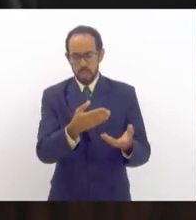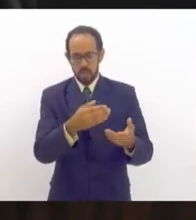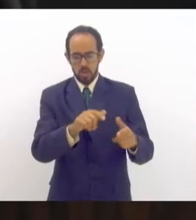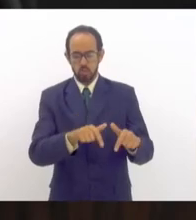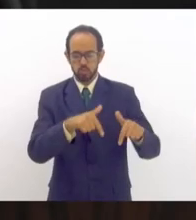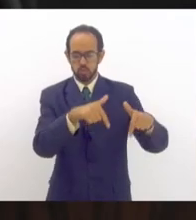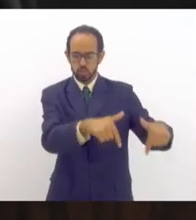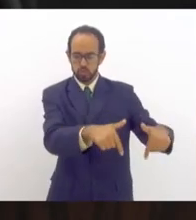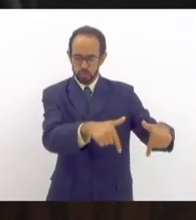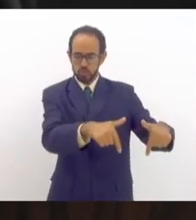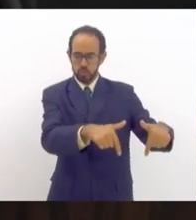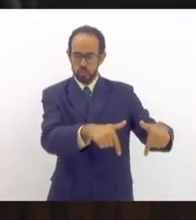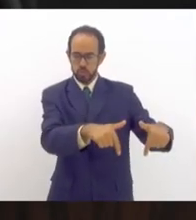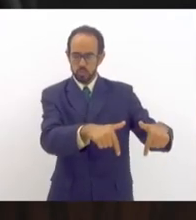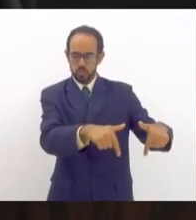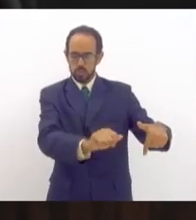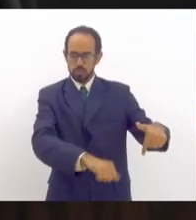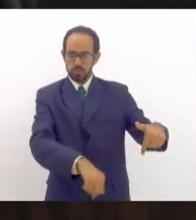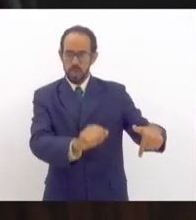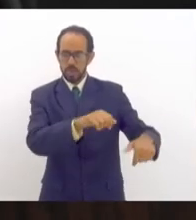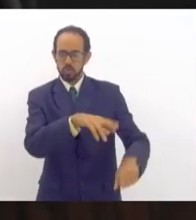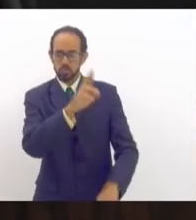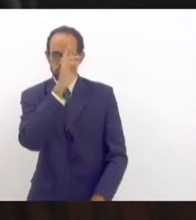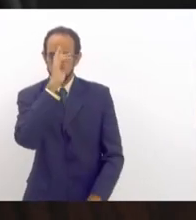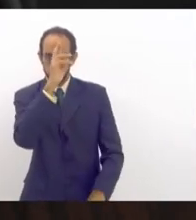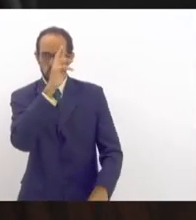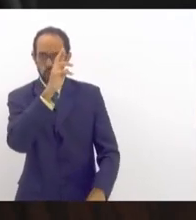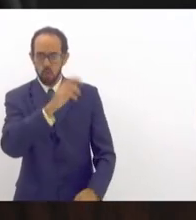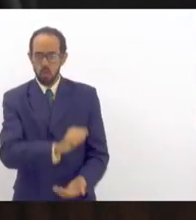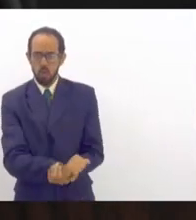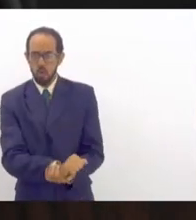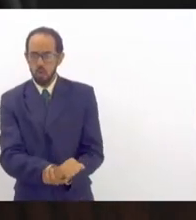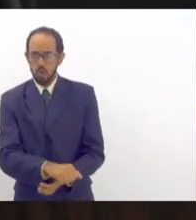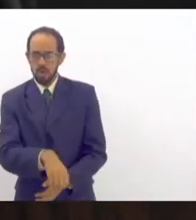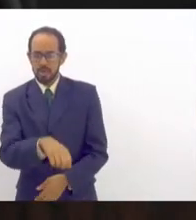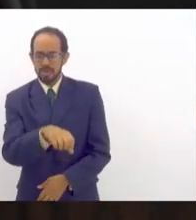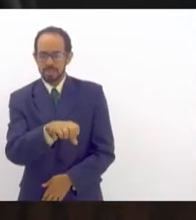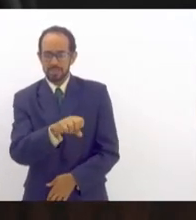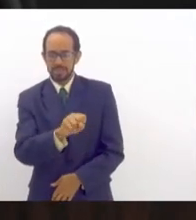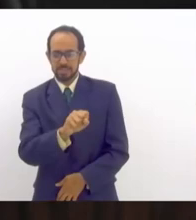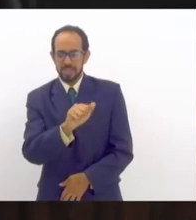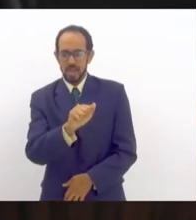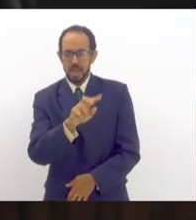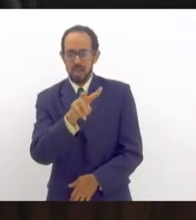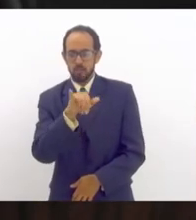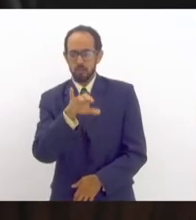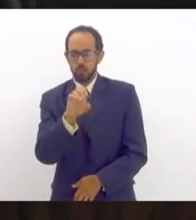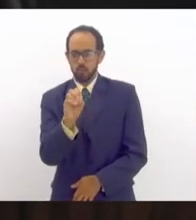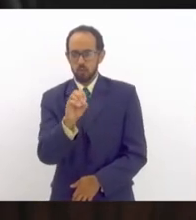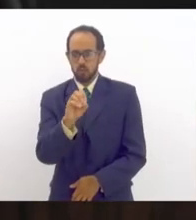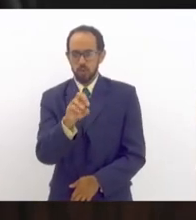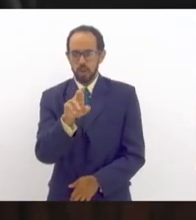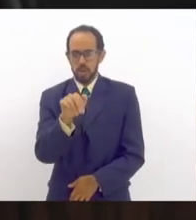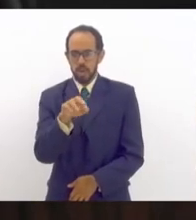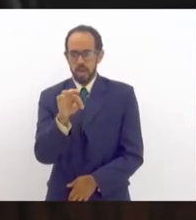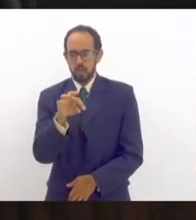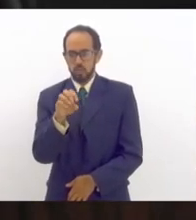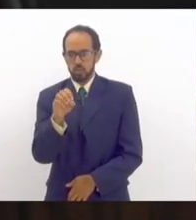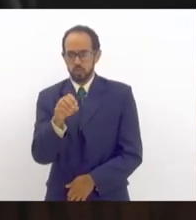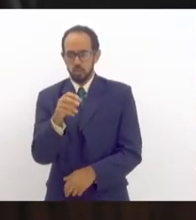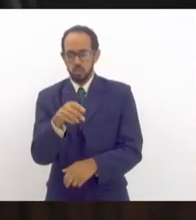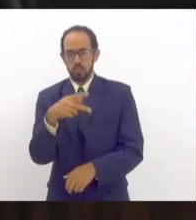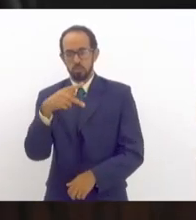do Estado do Rio de Janeiro ao cimentício Senhor sábio Renato Bittencourt Procurador de Justiça